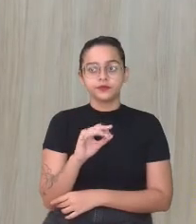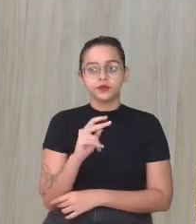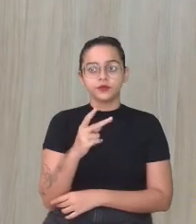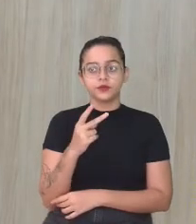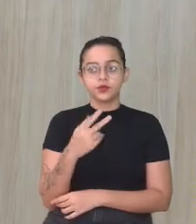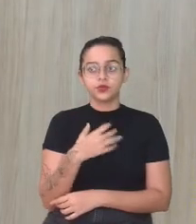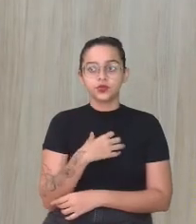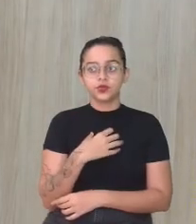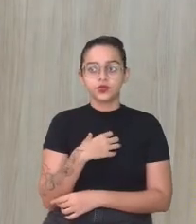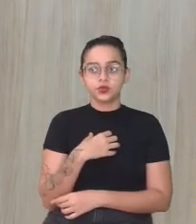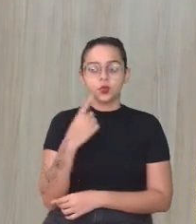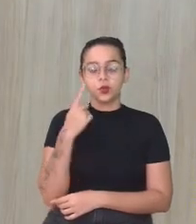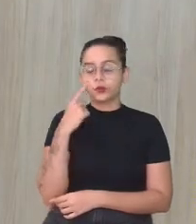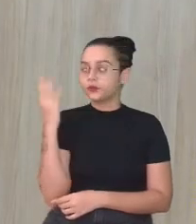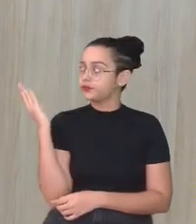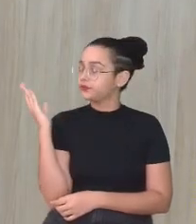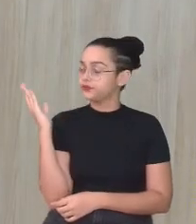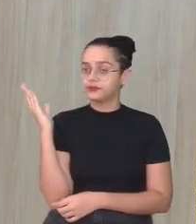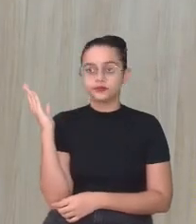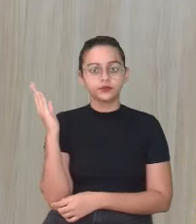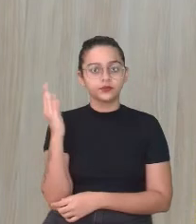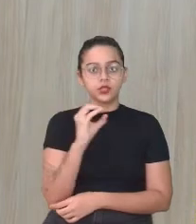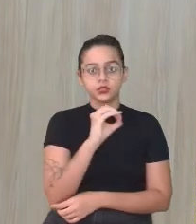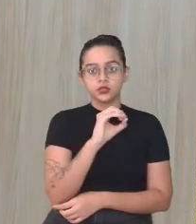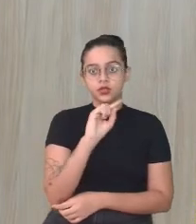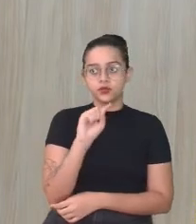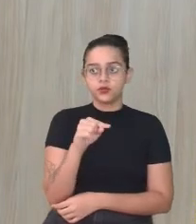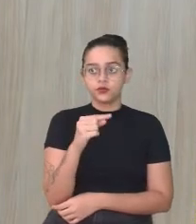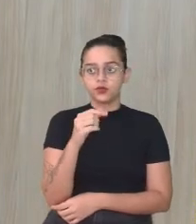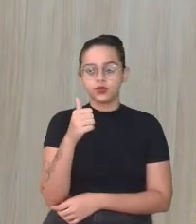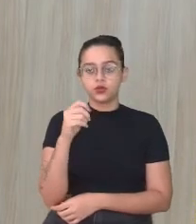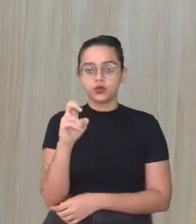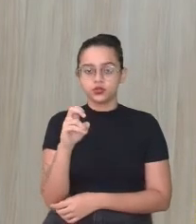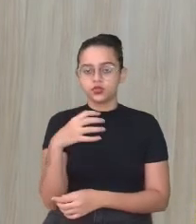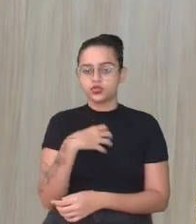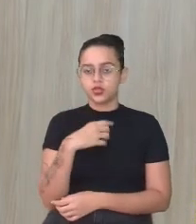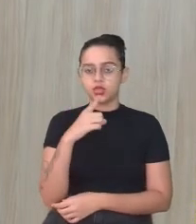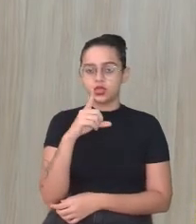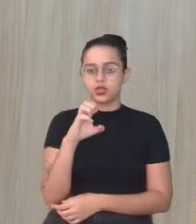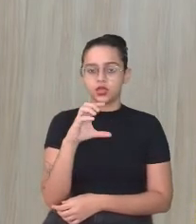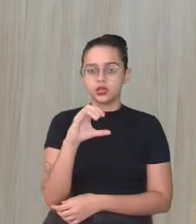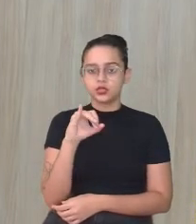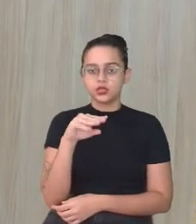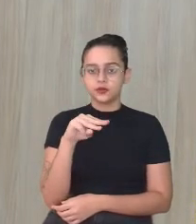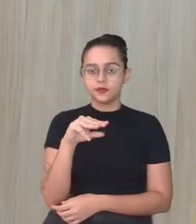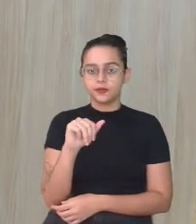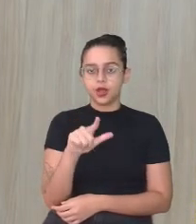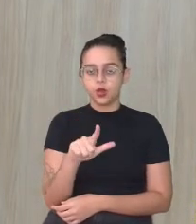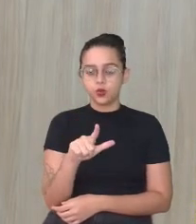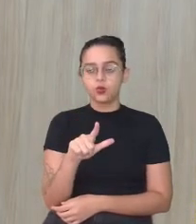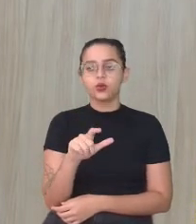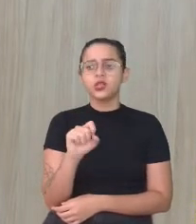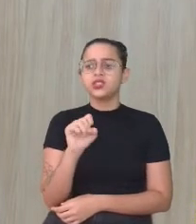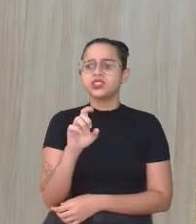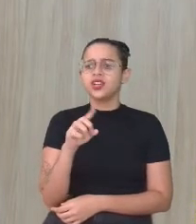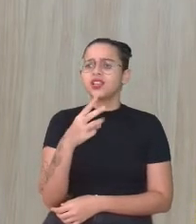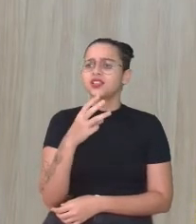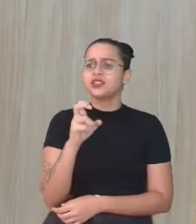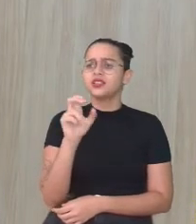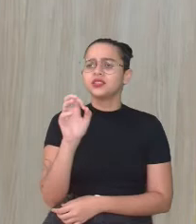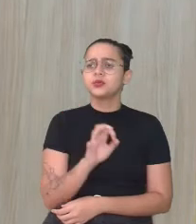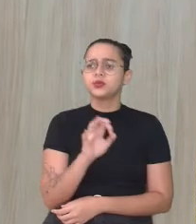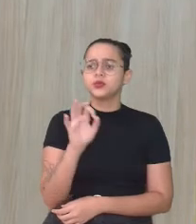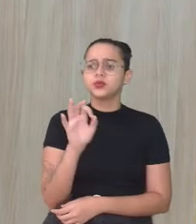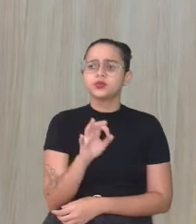forma decimal, que é o 0,15, certo? Eu fiz com 15%. Se fosse